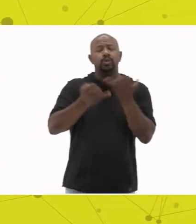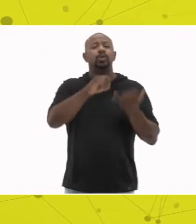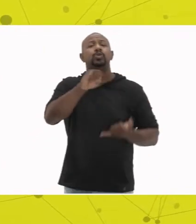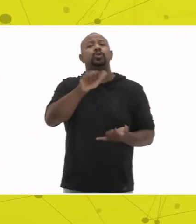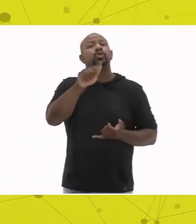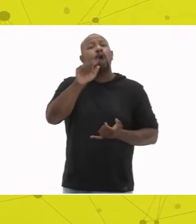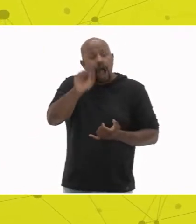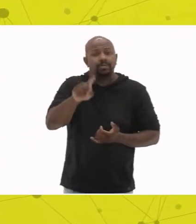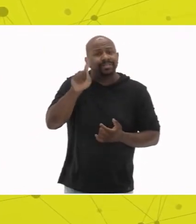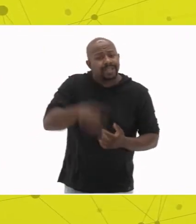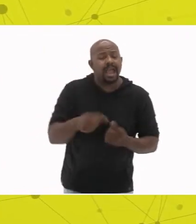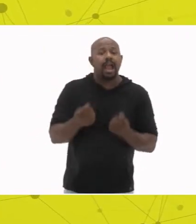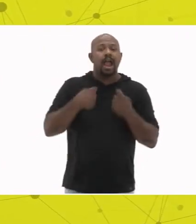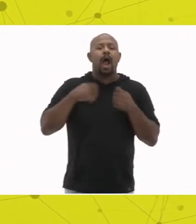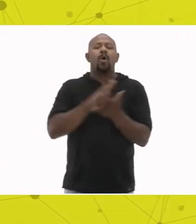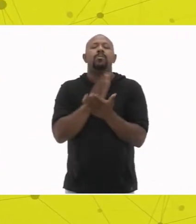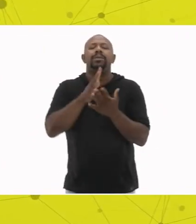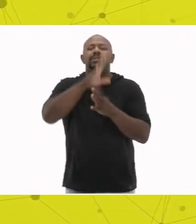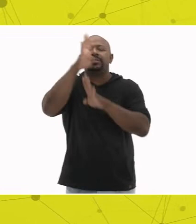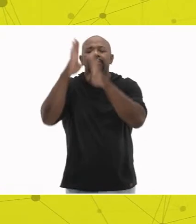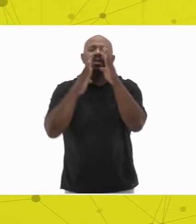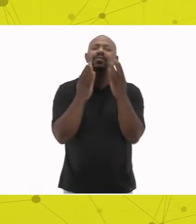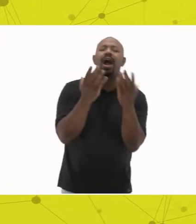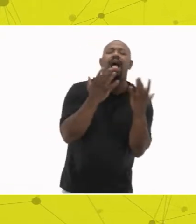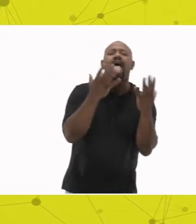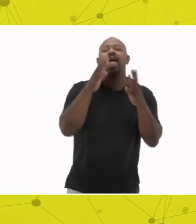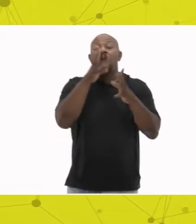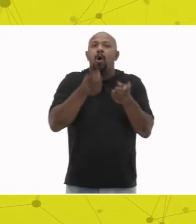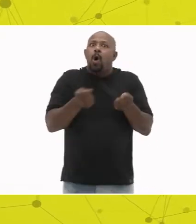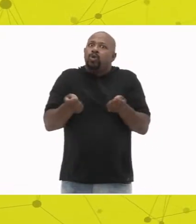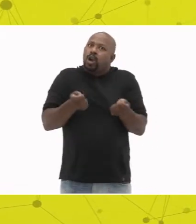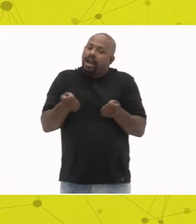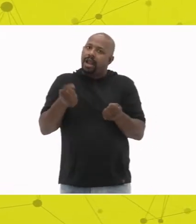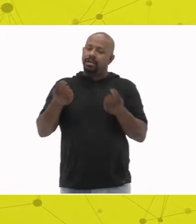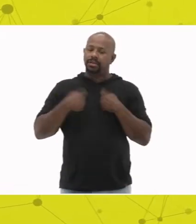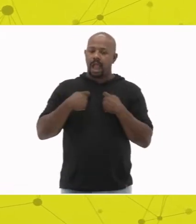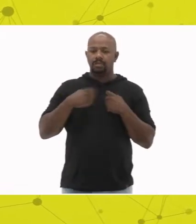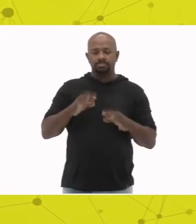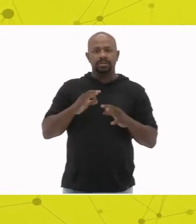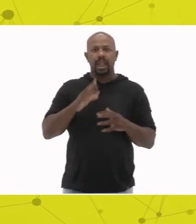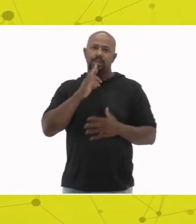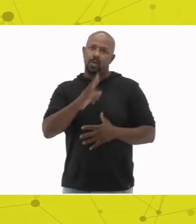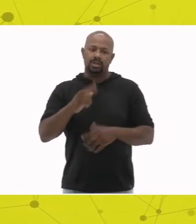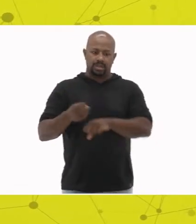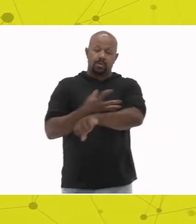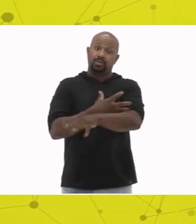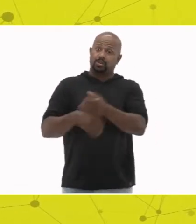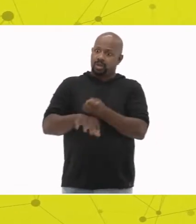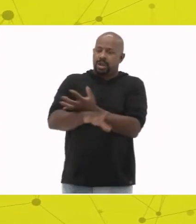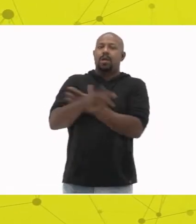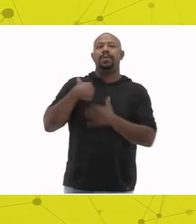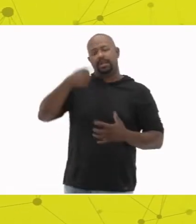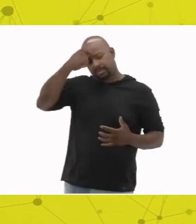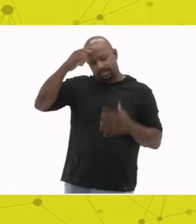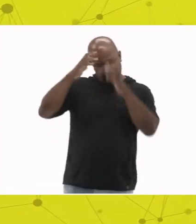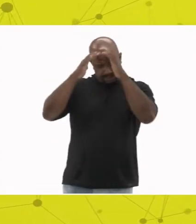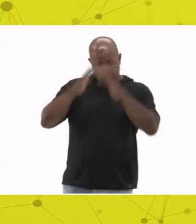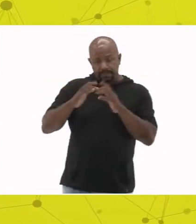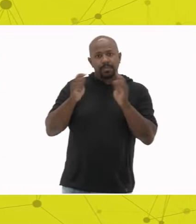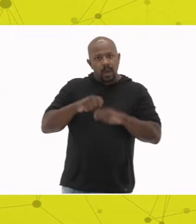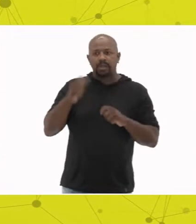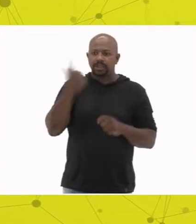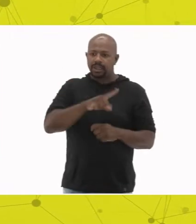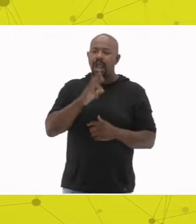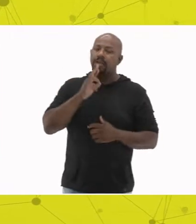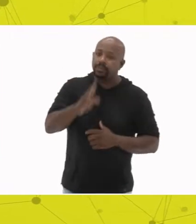Jogos, de maneira geral, são fantasias controladas que virtualizam situações de resposta emocional para que o cérebro produza as